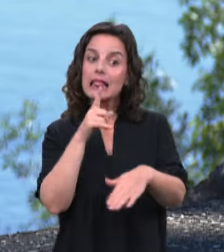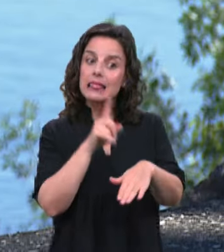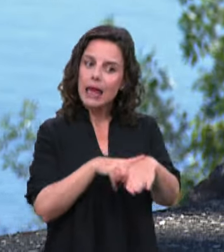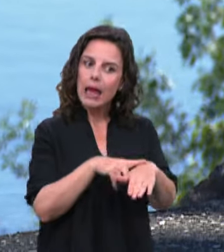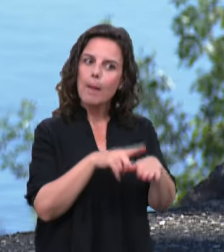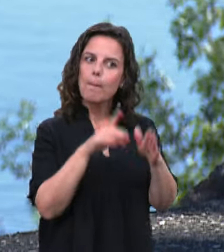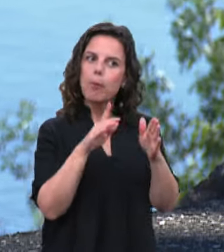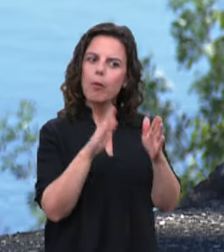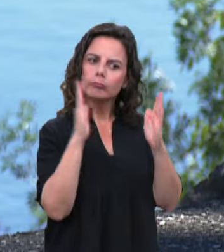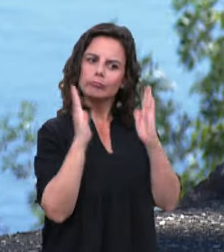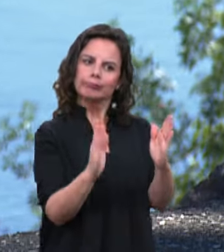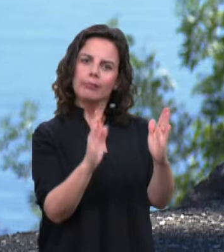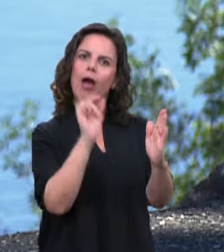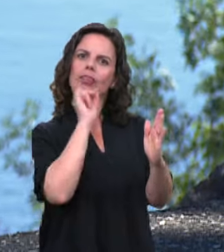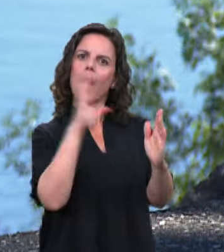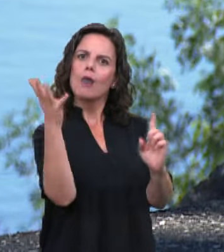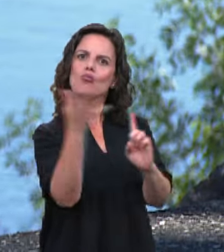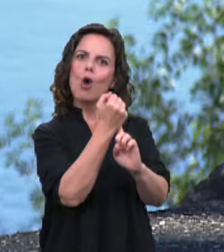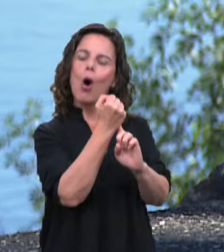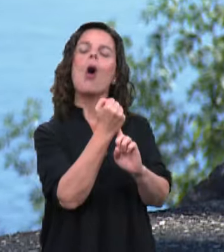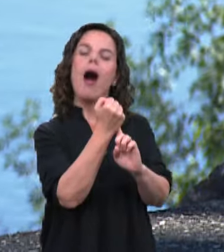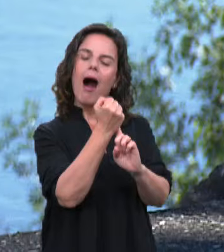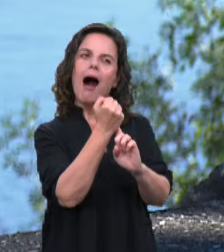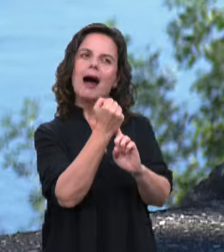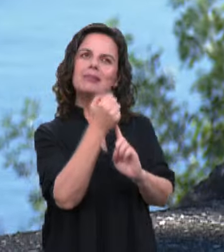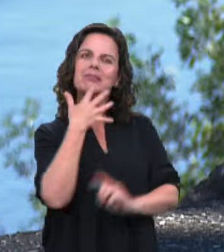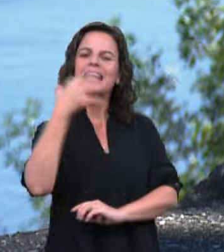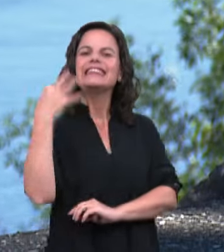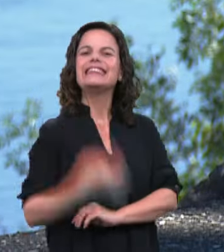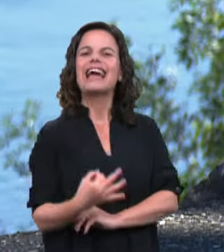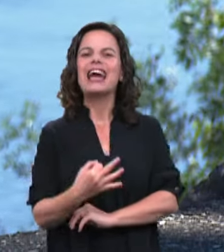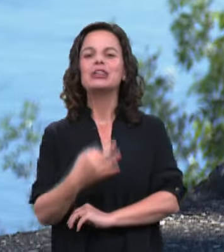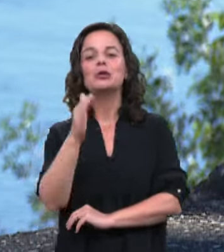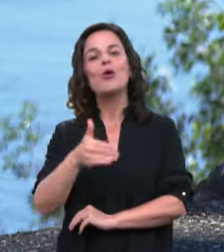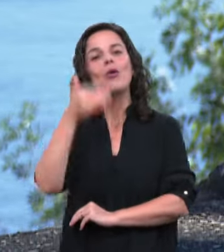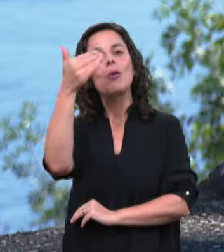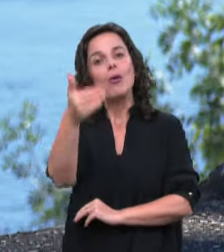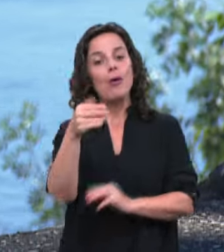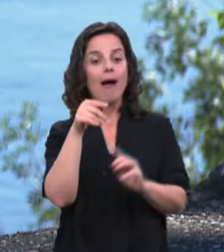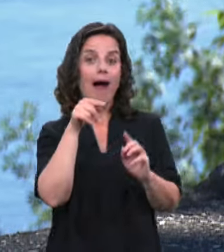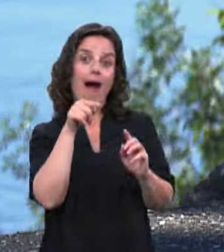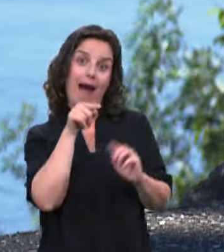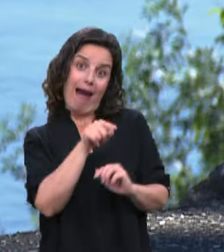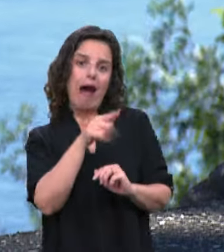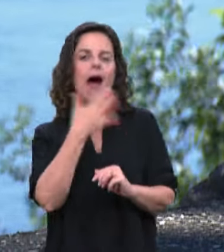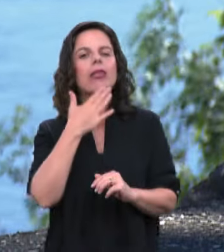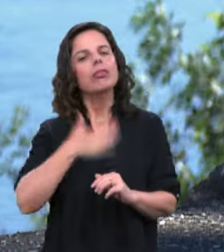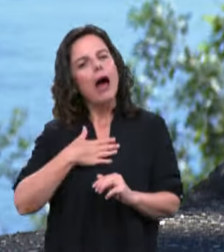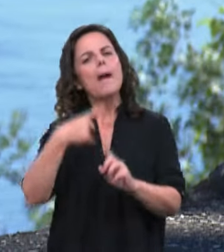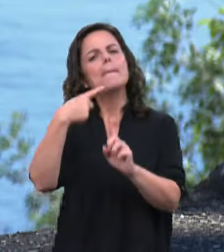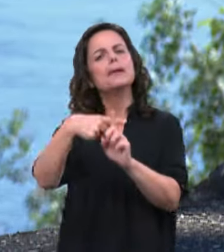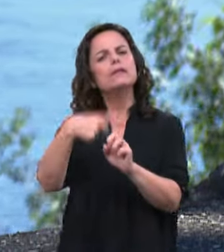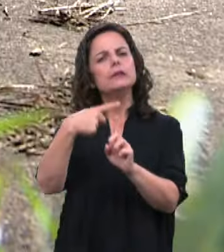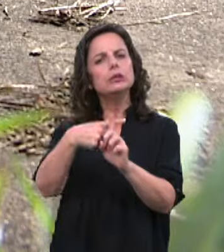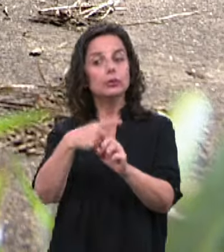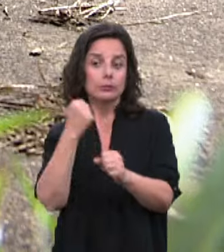útil e, portanto, é a minha convicção que, de facto, no futuro ela me possa trazer alguns